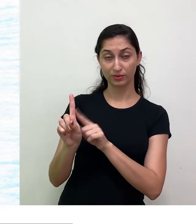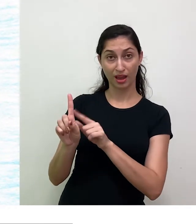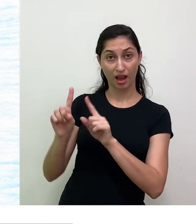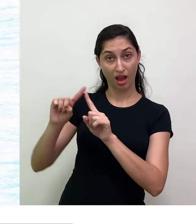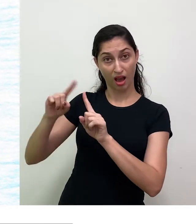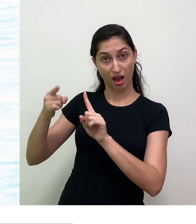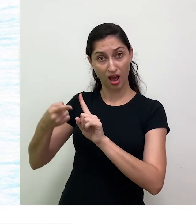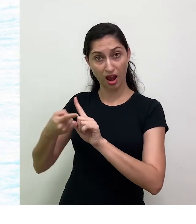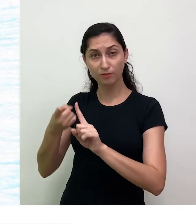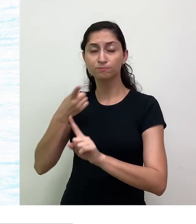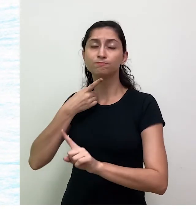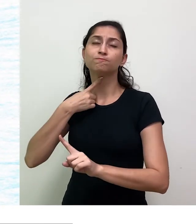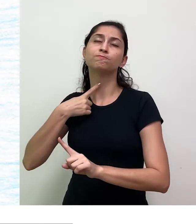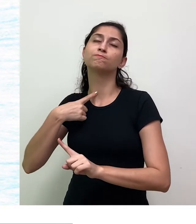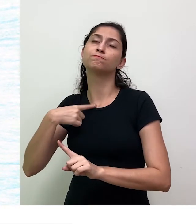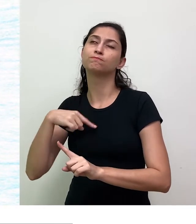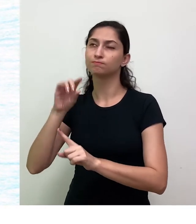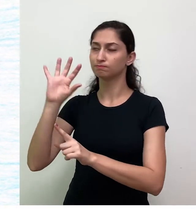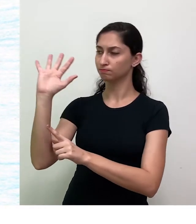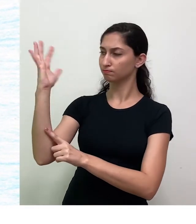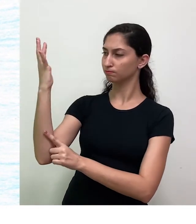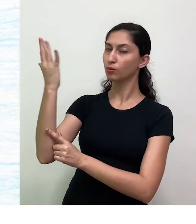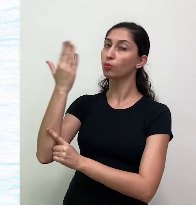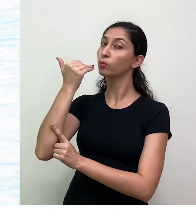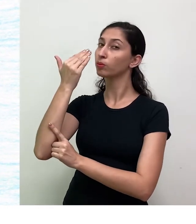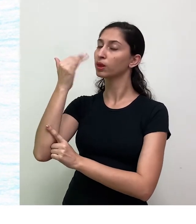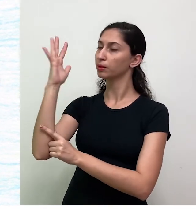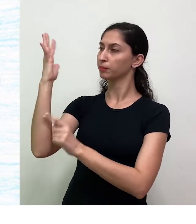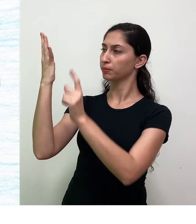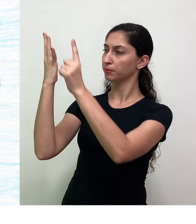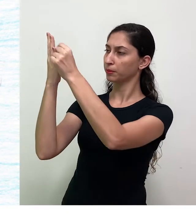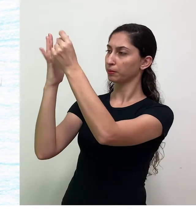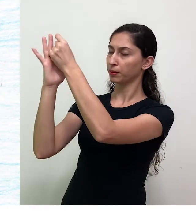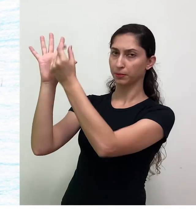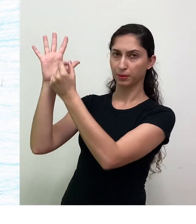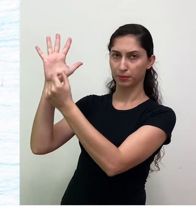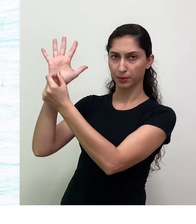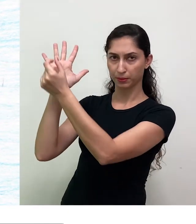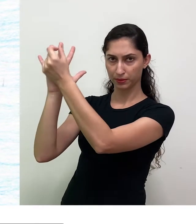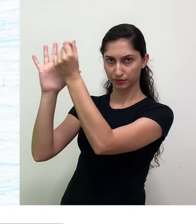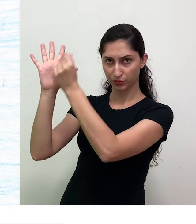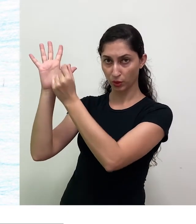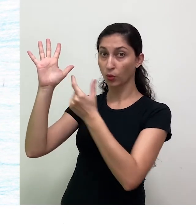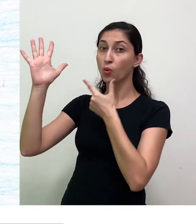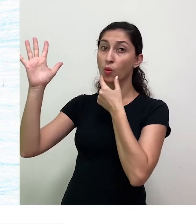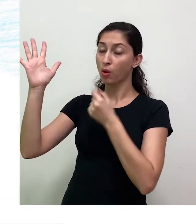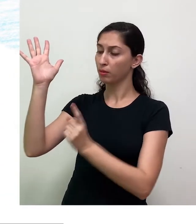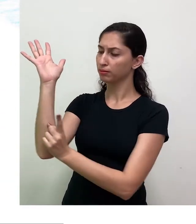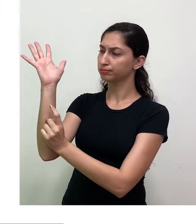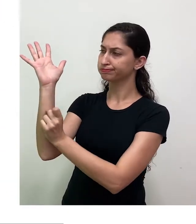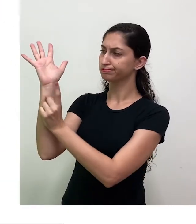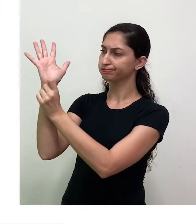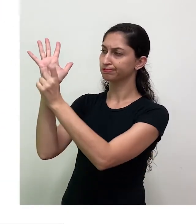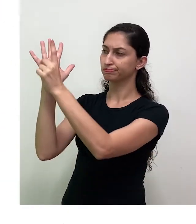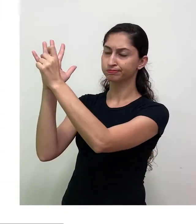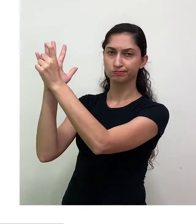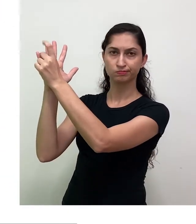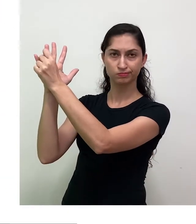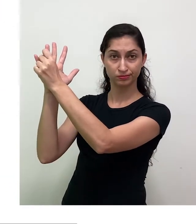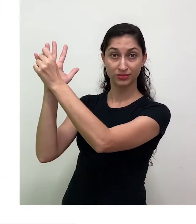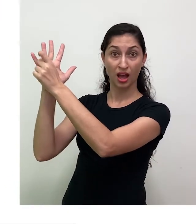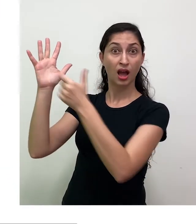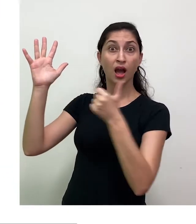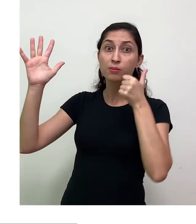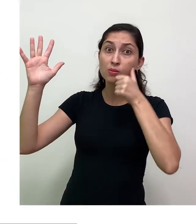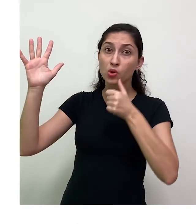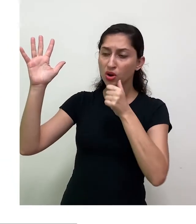estrela estava grávida do mais novo, teve desejo de comer coquinhos. O marido subiu no coqueiro para apanhá-los, mas